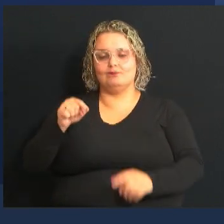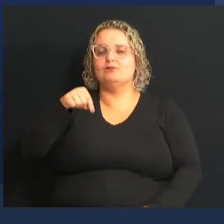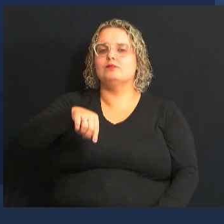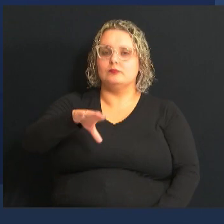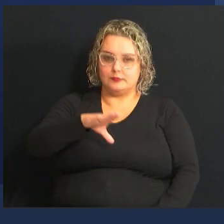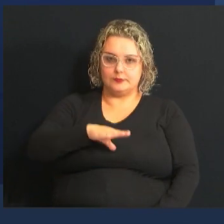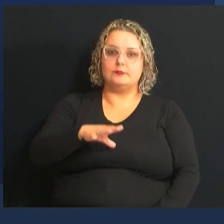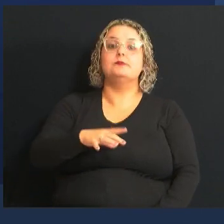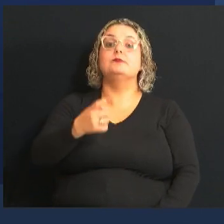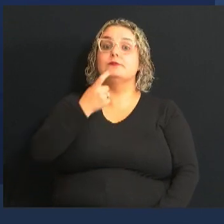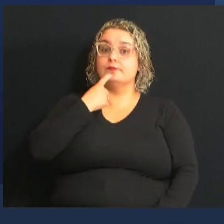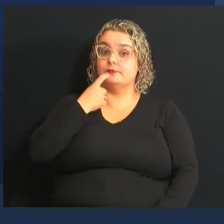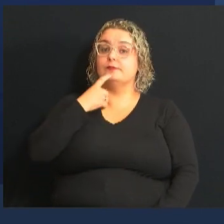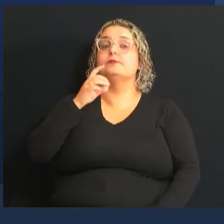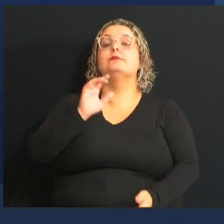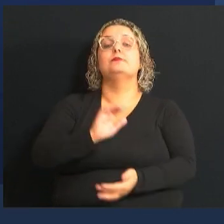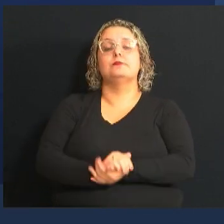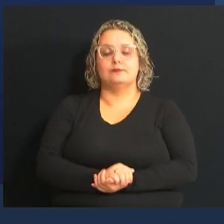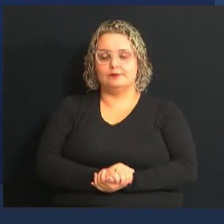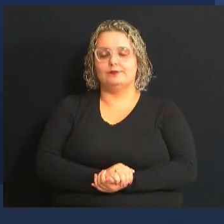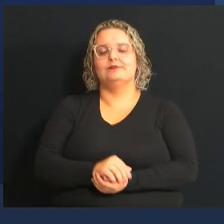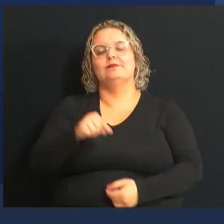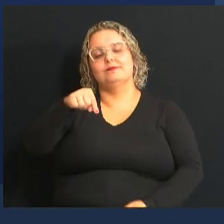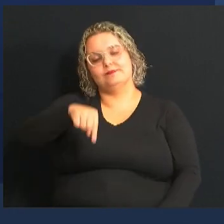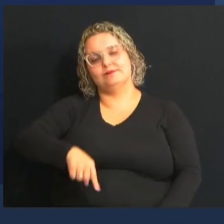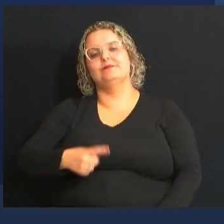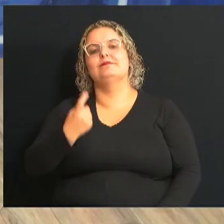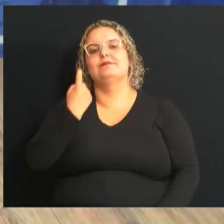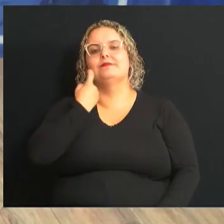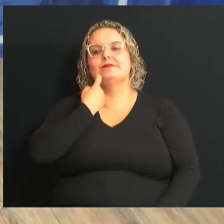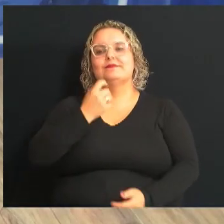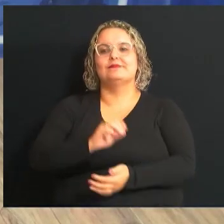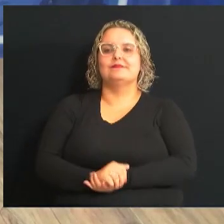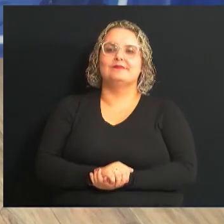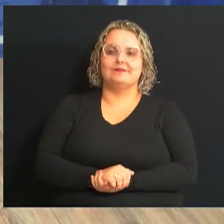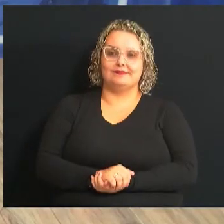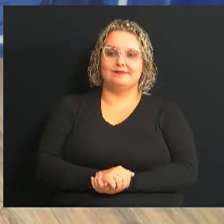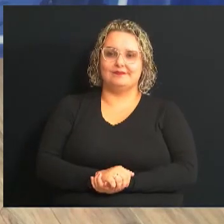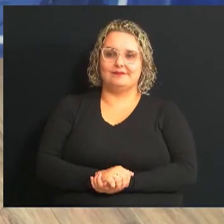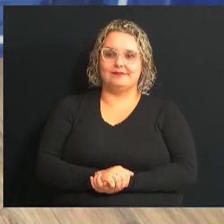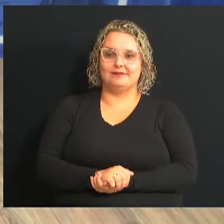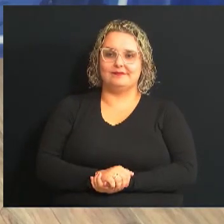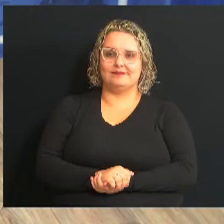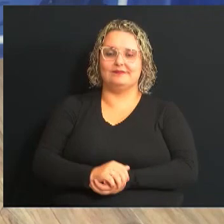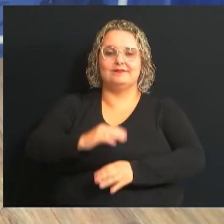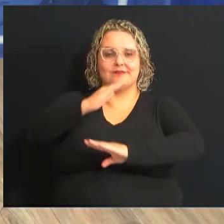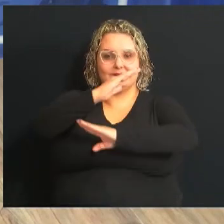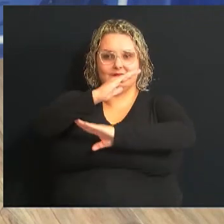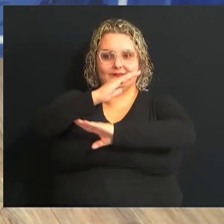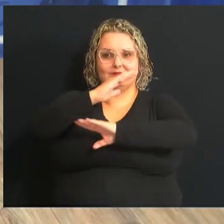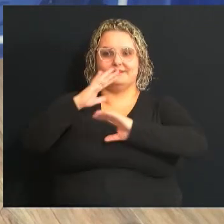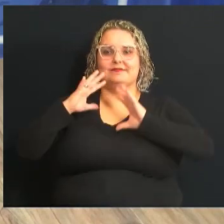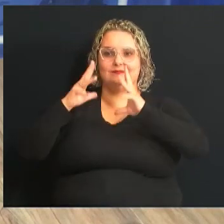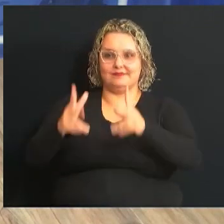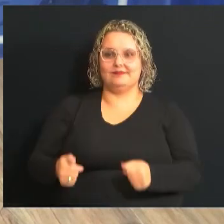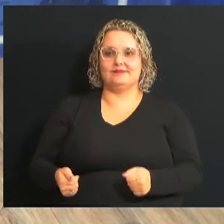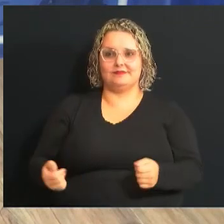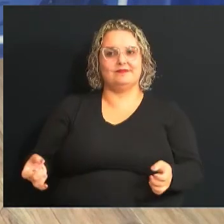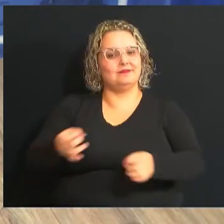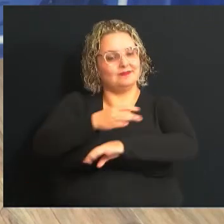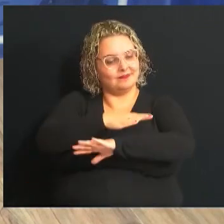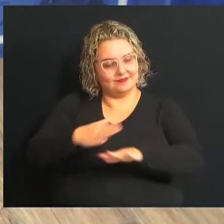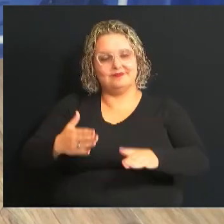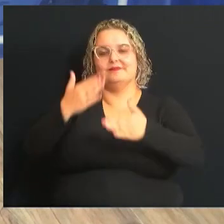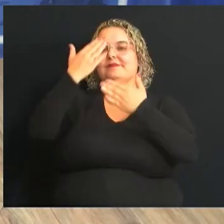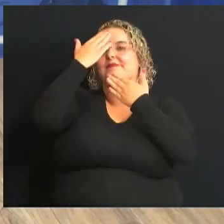aqui na cidade de Campinas nesta sexta-feira. O nosso Câmara Total fica por aqui.